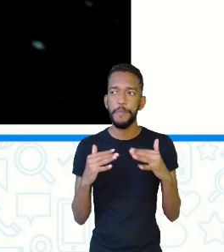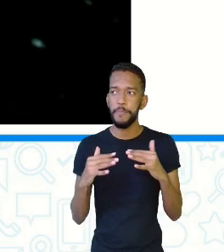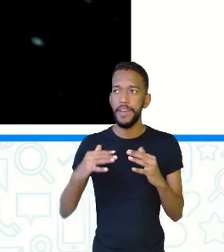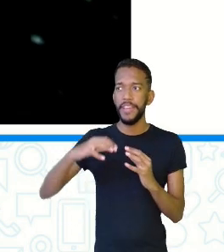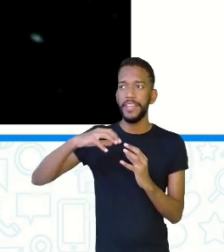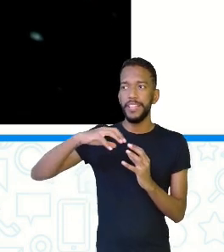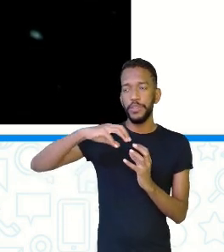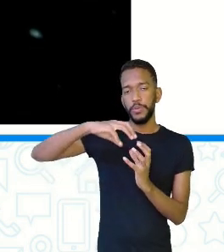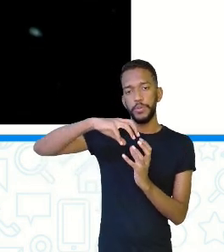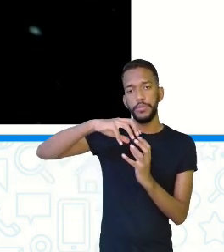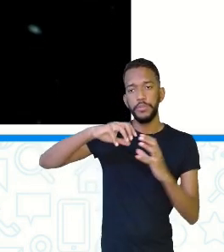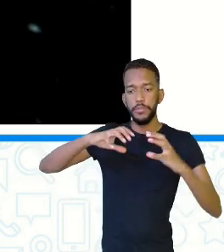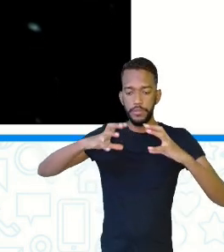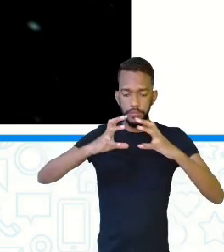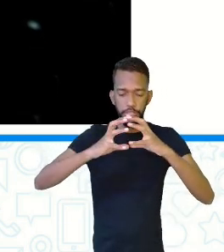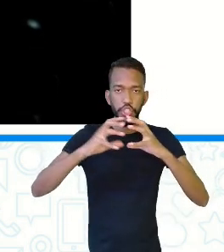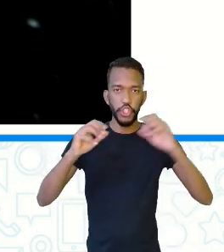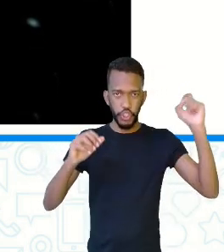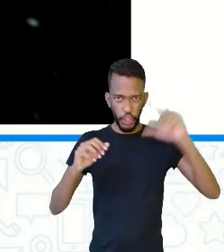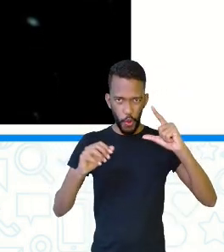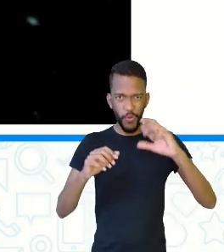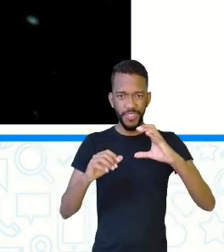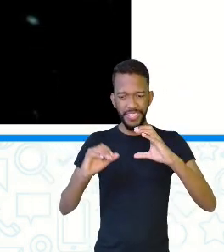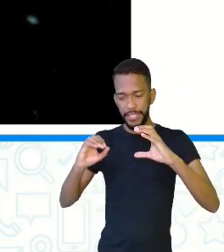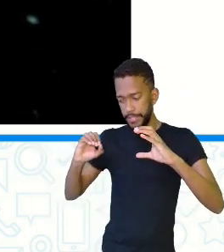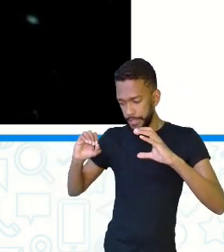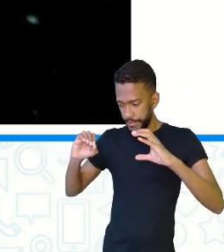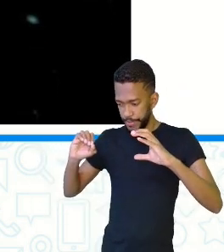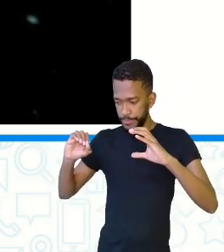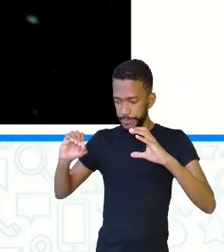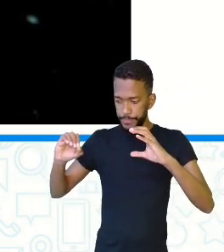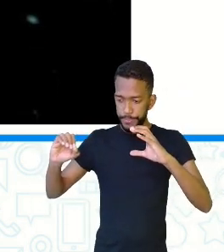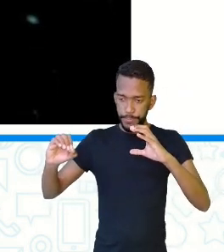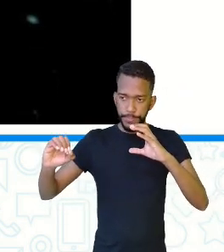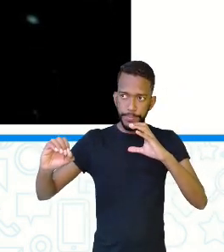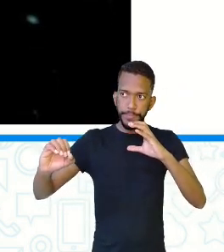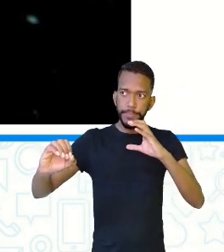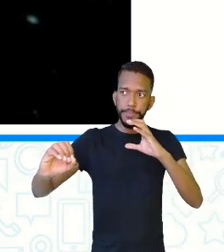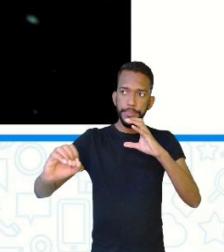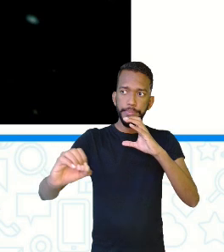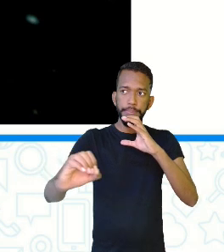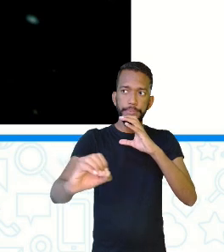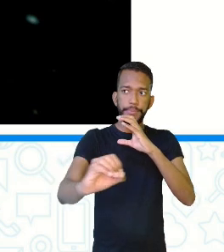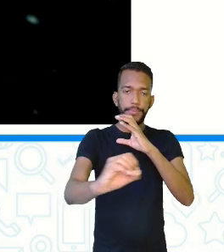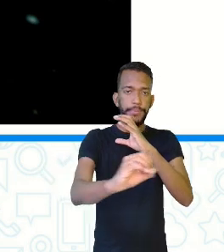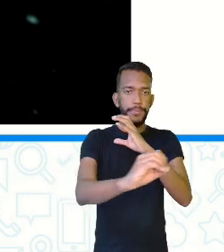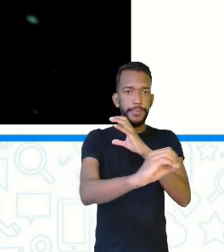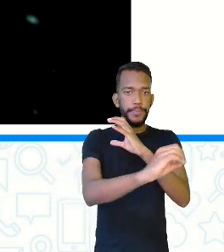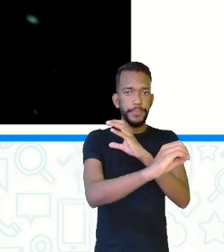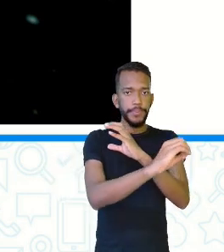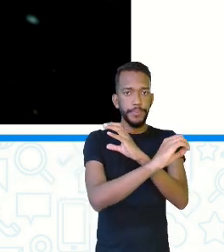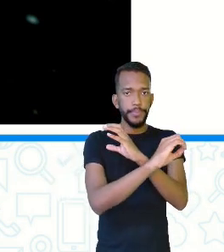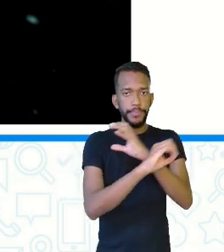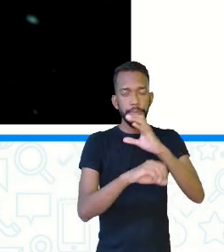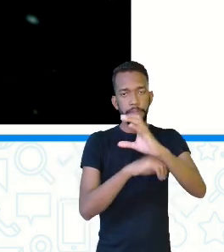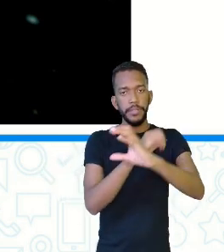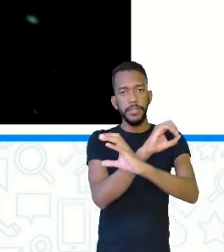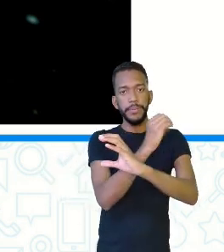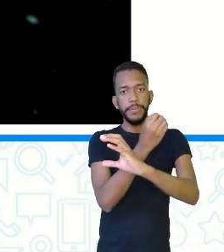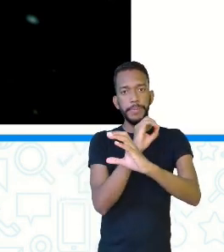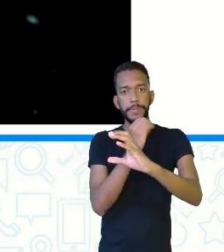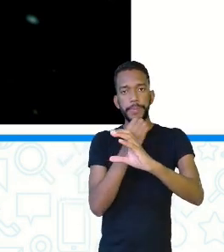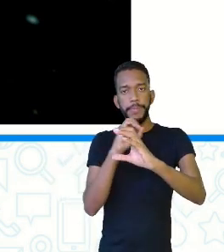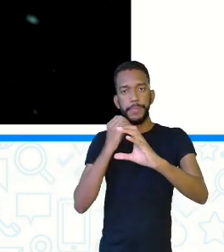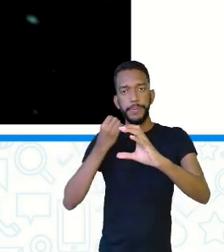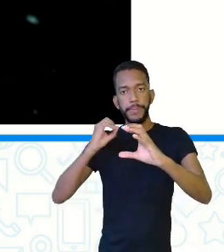Terra faz ao redor do Sol. Nós estamos aí vendo na nossa tela esse movimento, olha, o planeta Terra girando ao